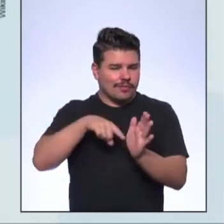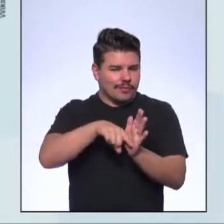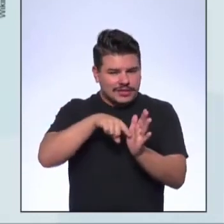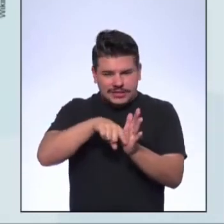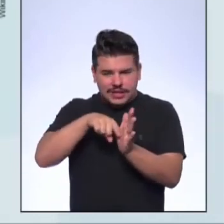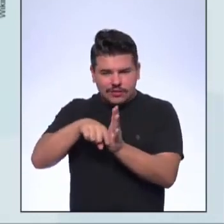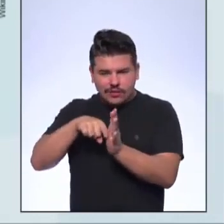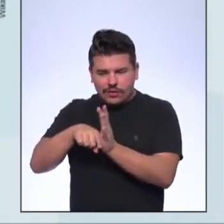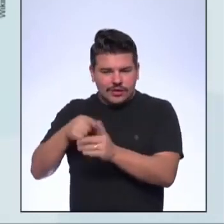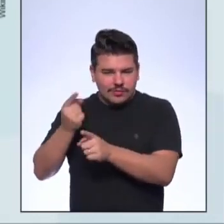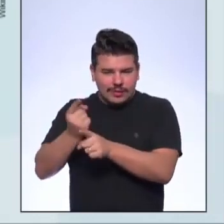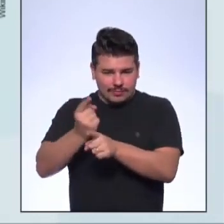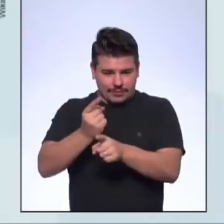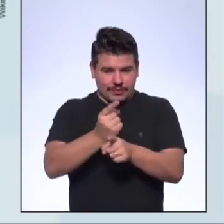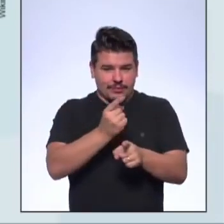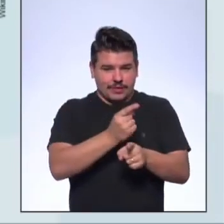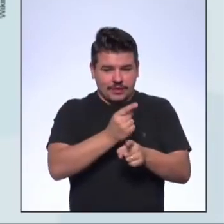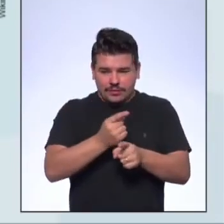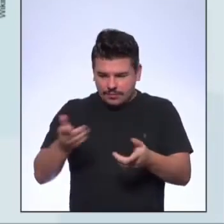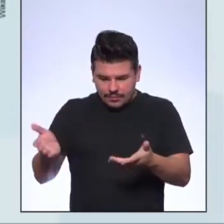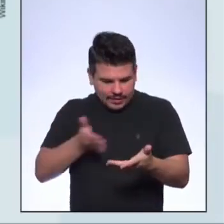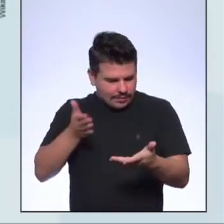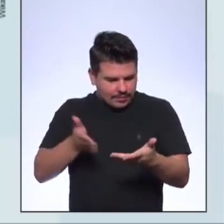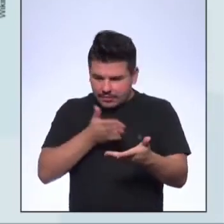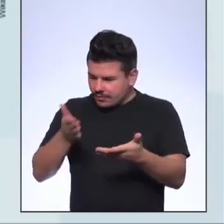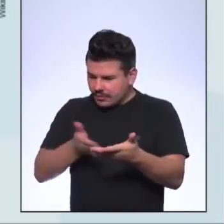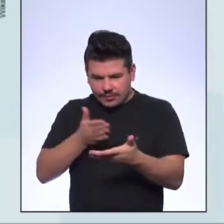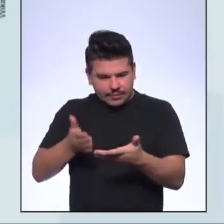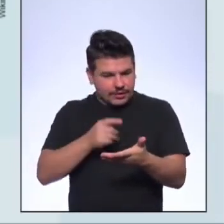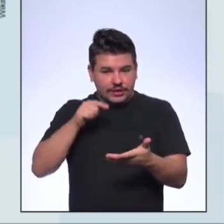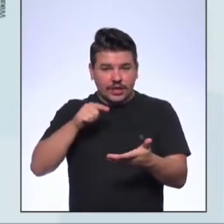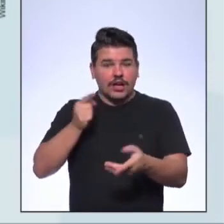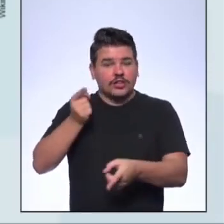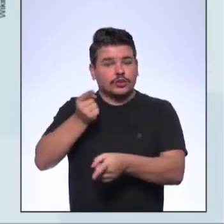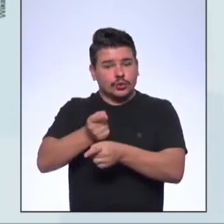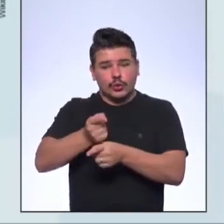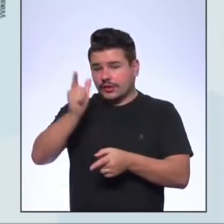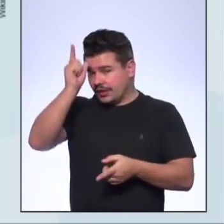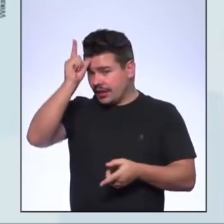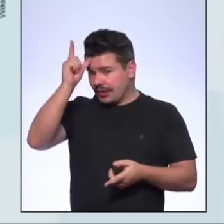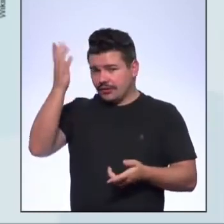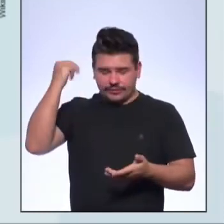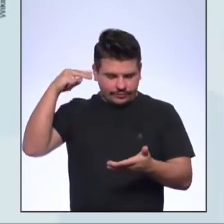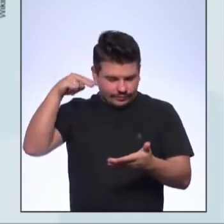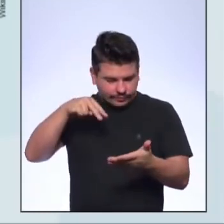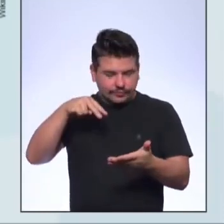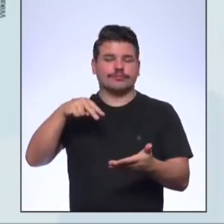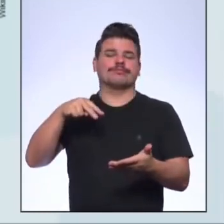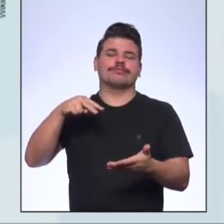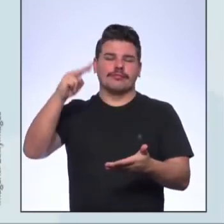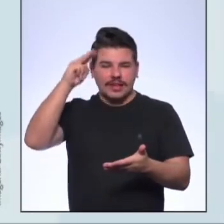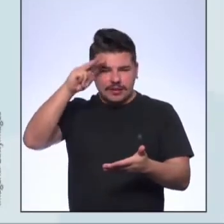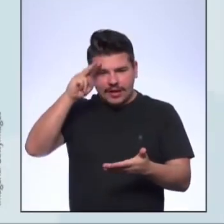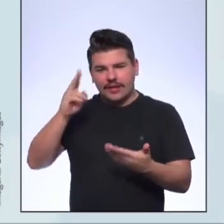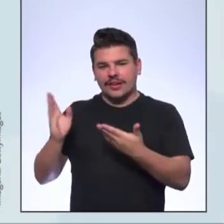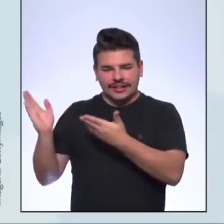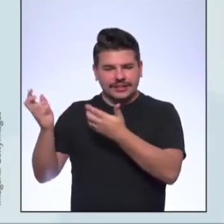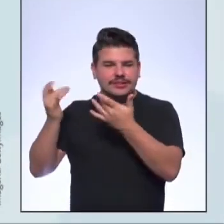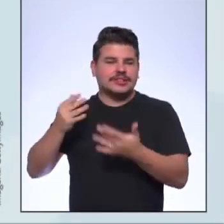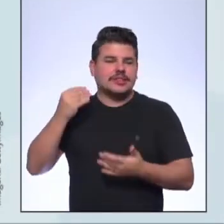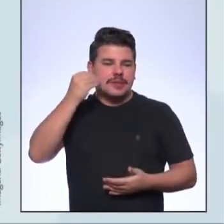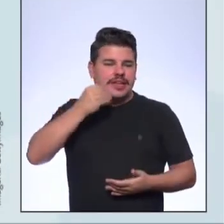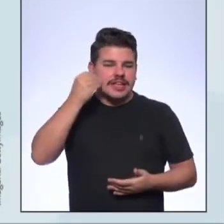a se aprofundar, a se interessar por essa questão da hereditariedade novamente, e aí encontraram esse